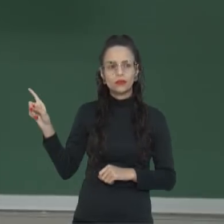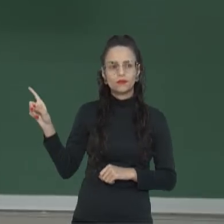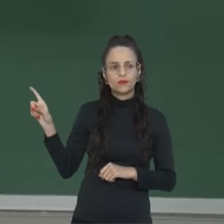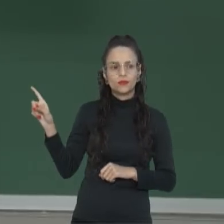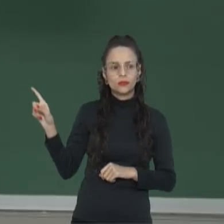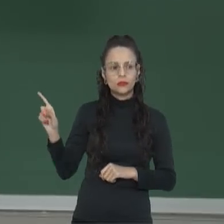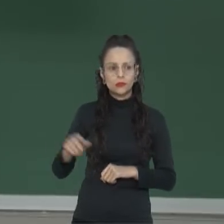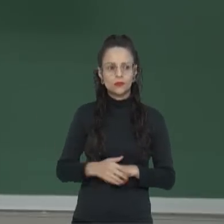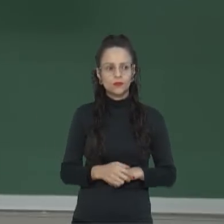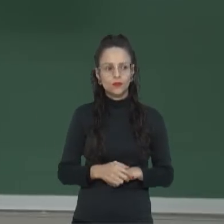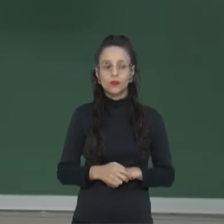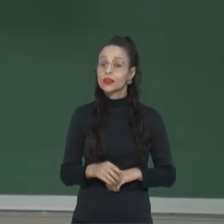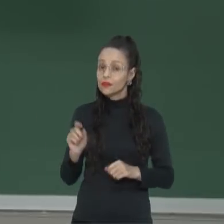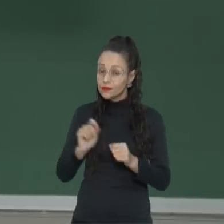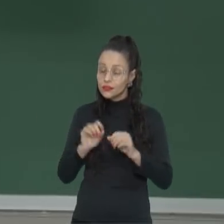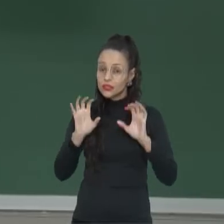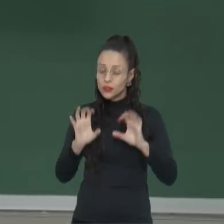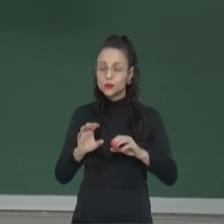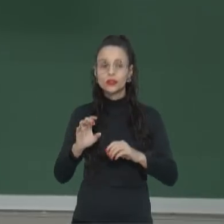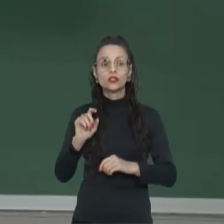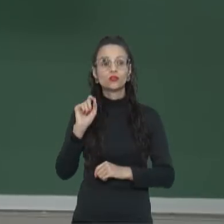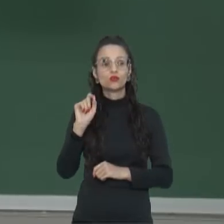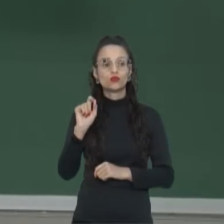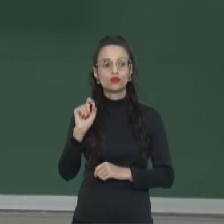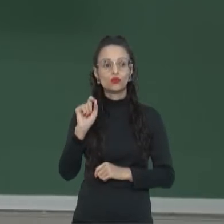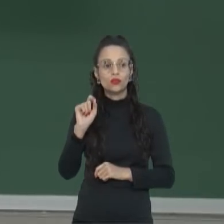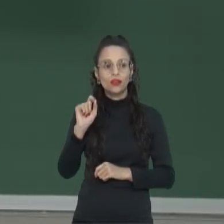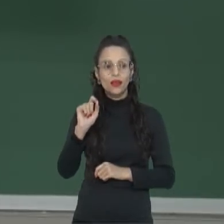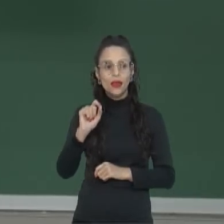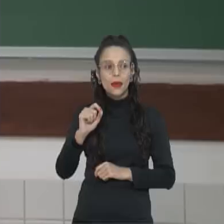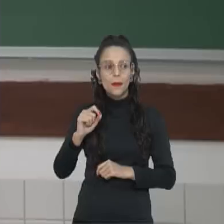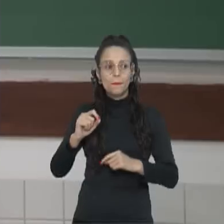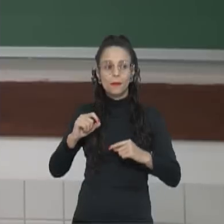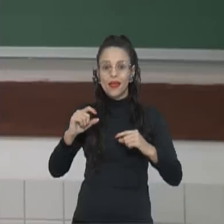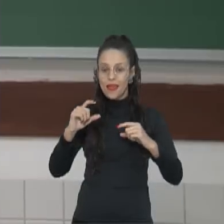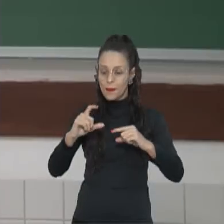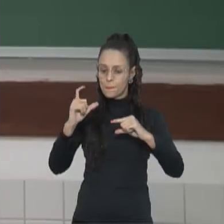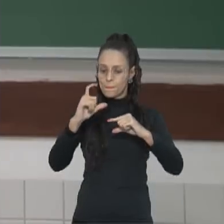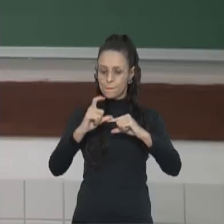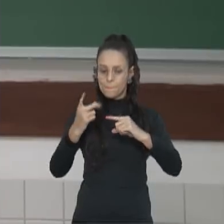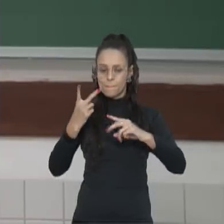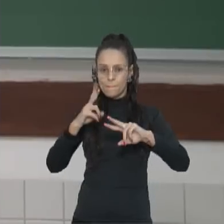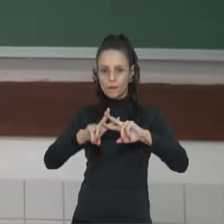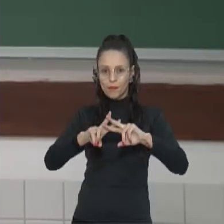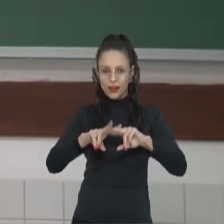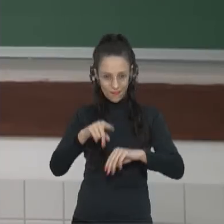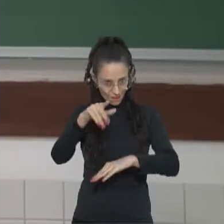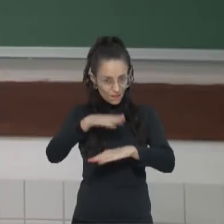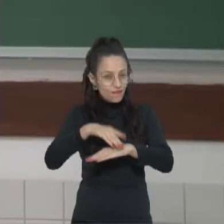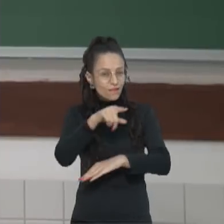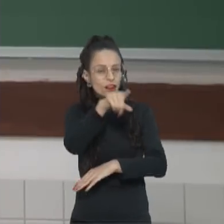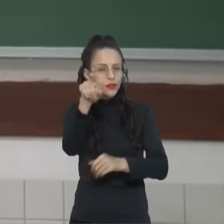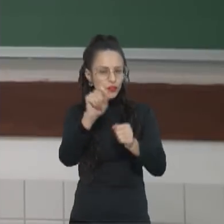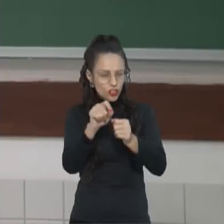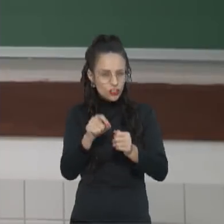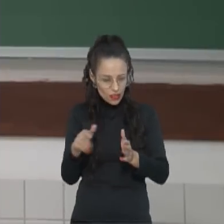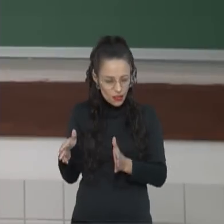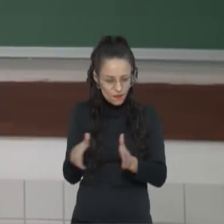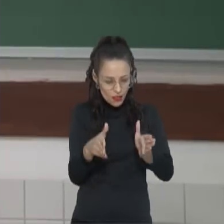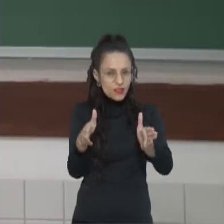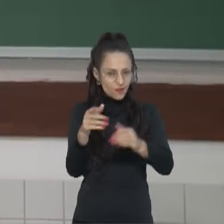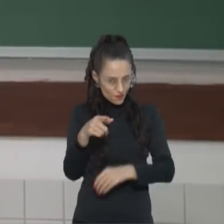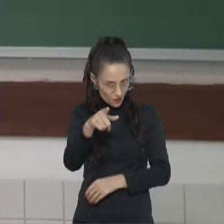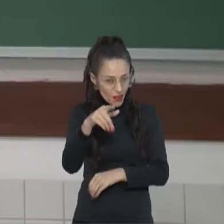E eles fizeram essa técnica dos 12 ângulos, que ela prende, e era isso que eu comentei algumas vezes. Vai você fazer uma estrada, como diz o outro, sem